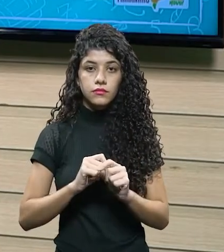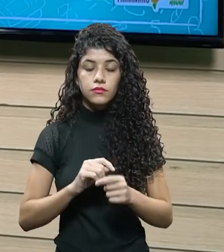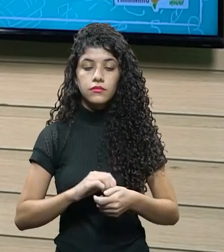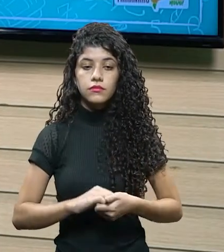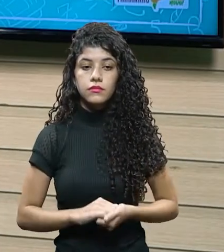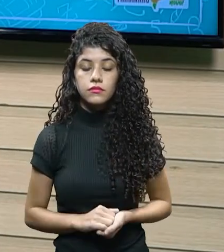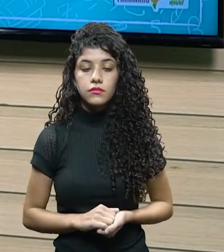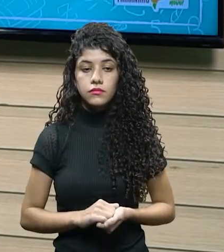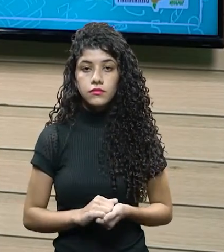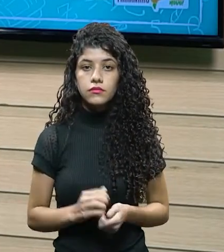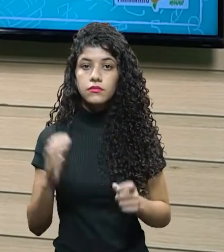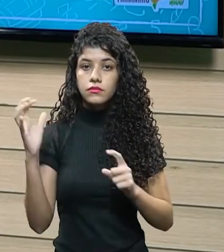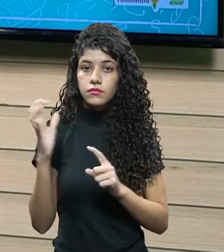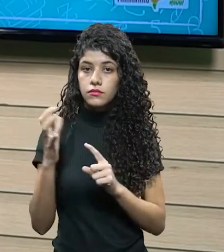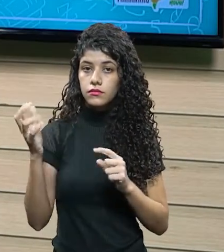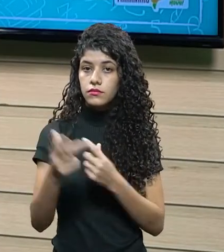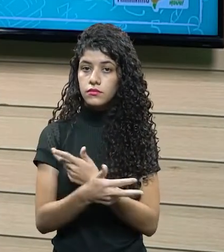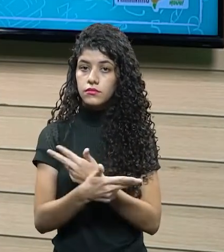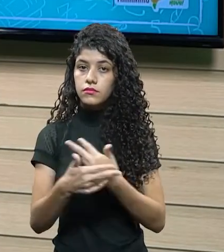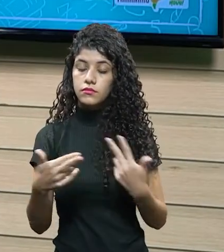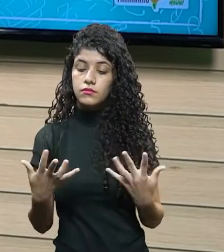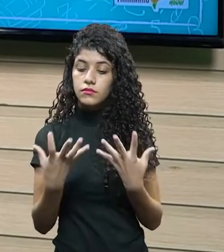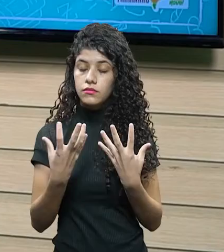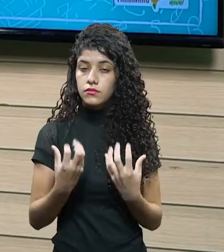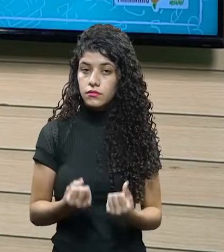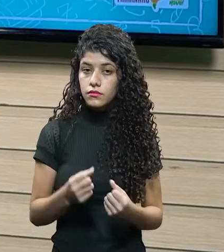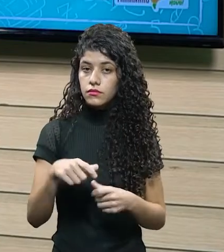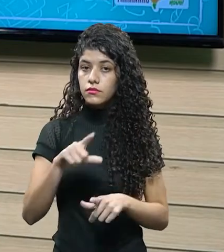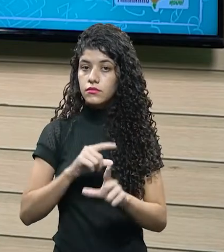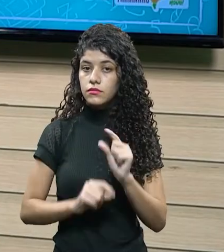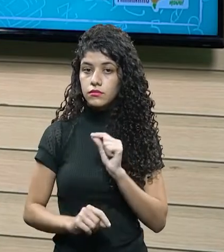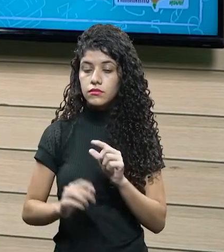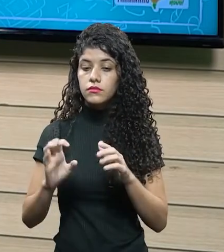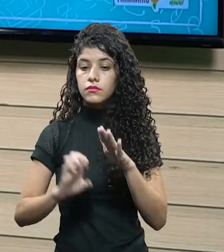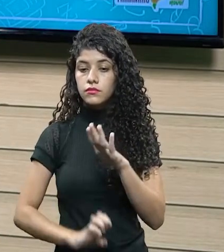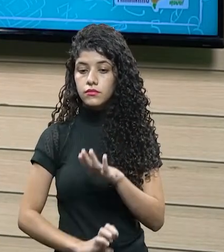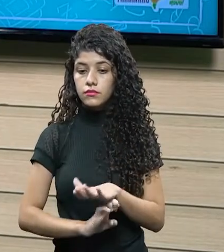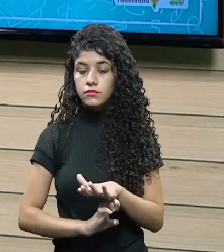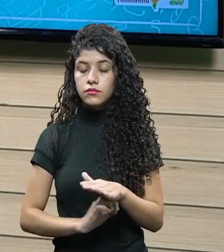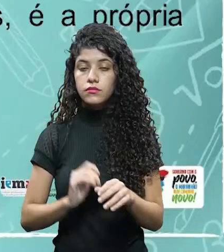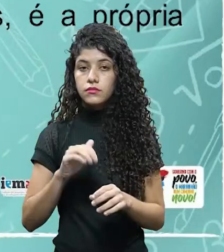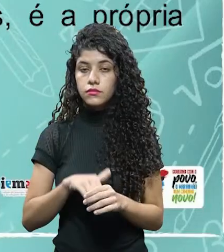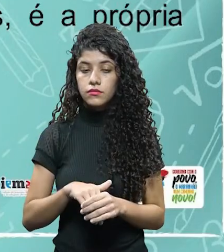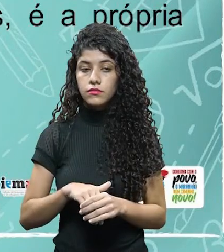uma receita de venda. E isso influencia em várias decisões dentro de uma empresa.